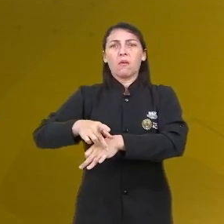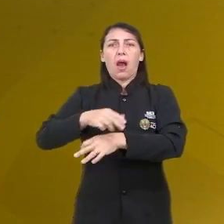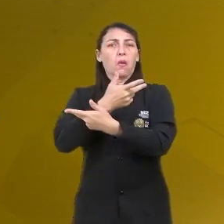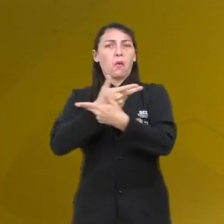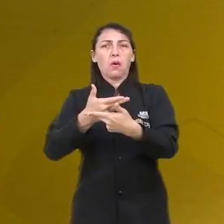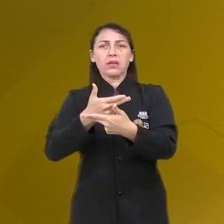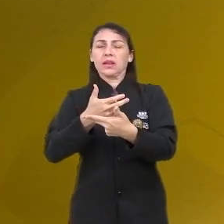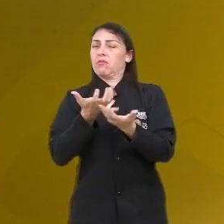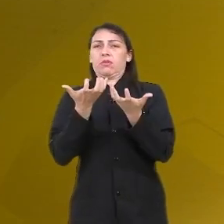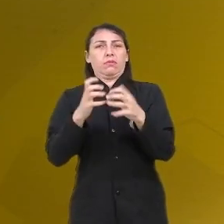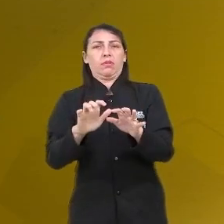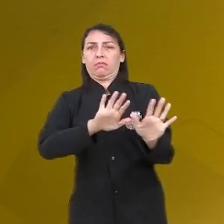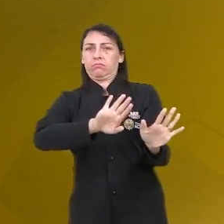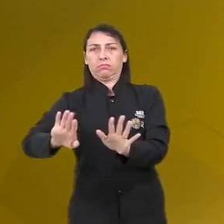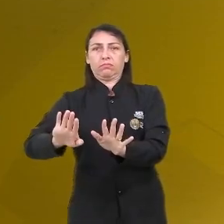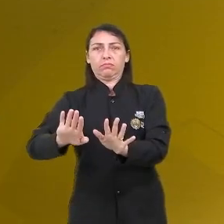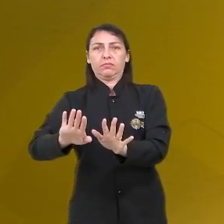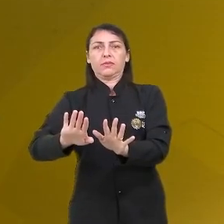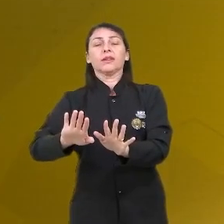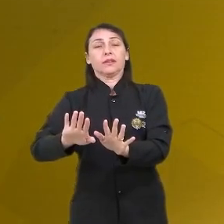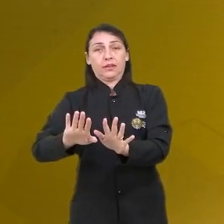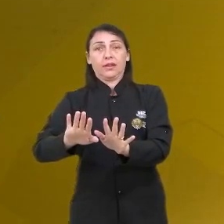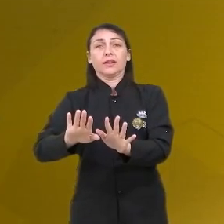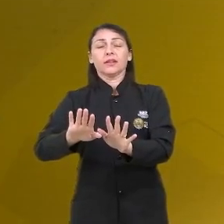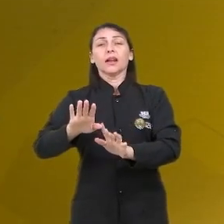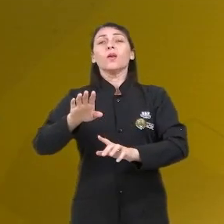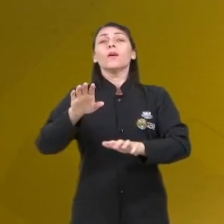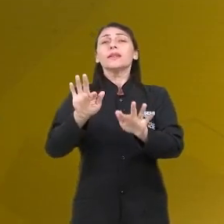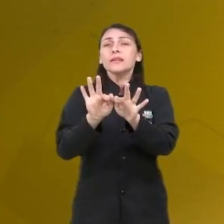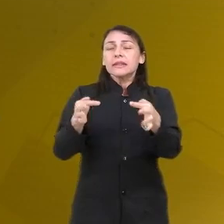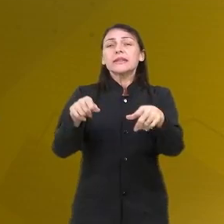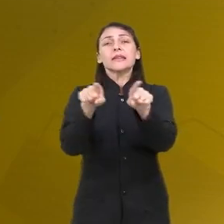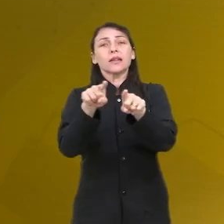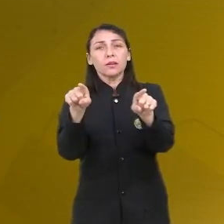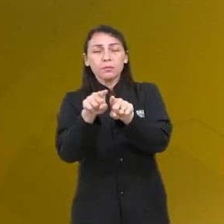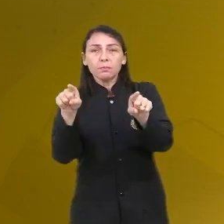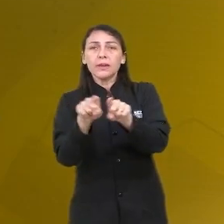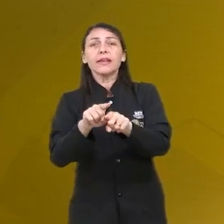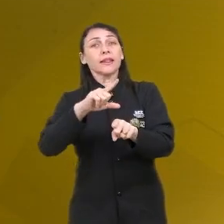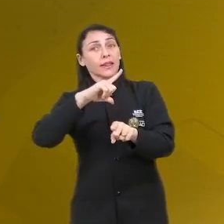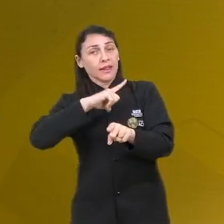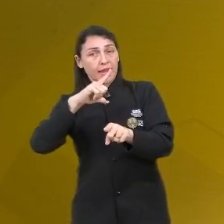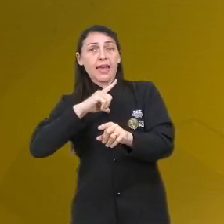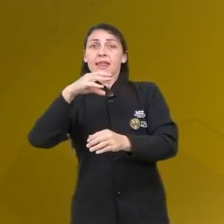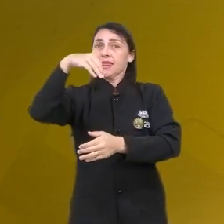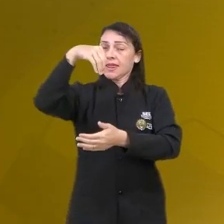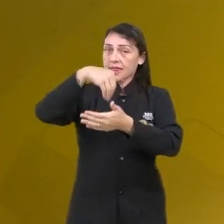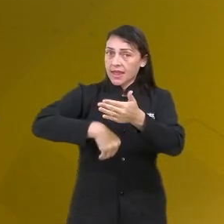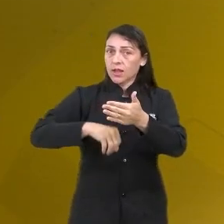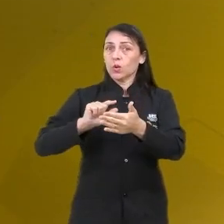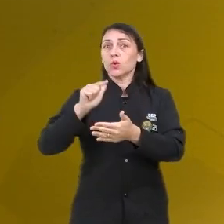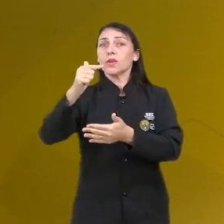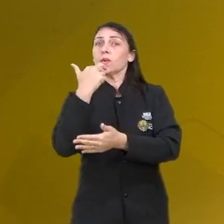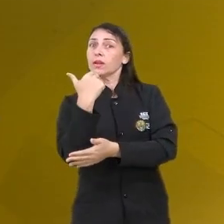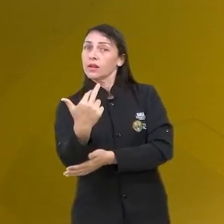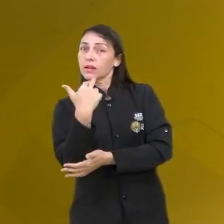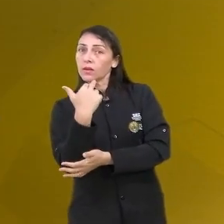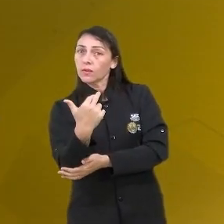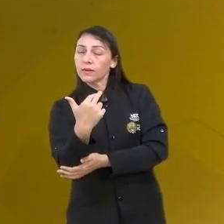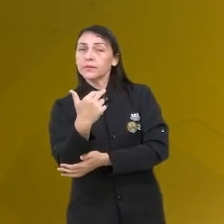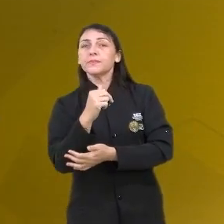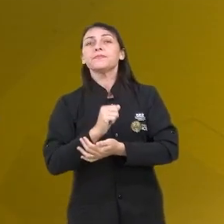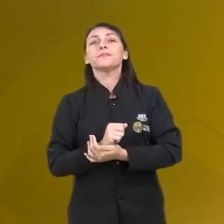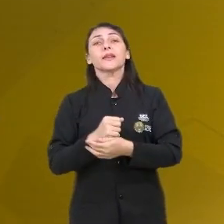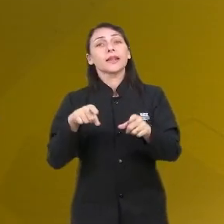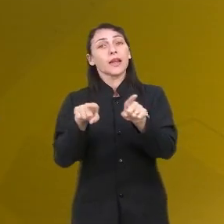me serve mais. Então, as expressões idiomáticas também vão existir dentro dos outros idiomas.